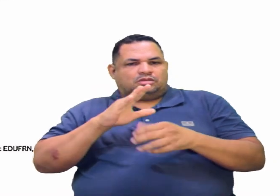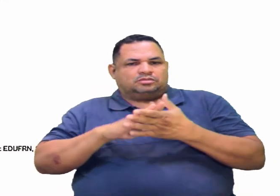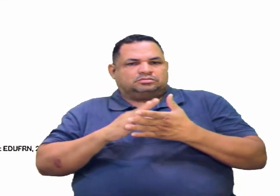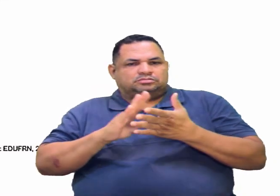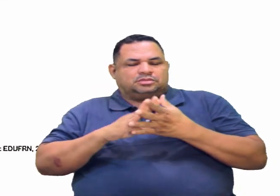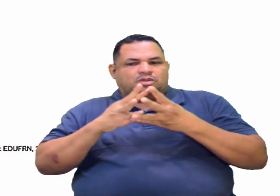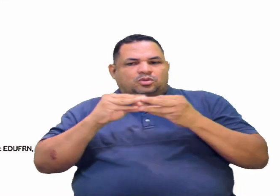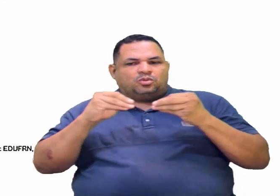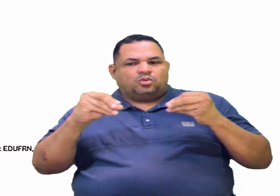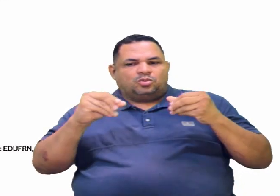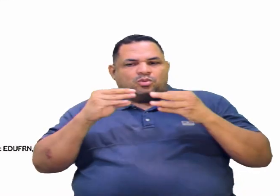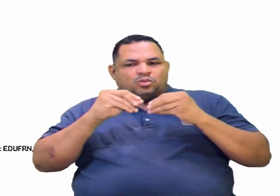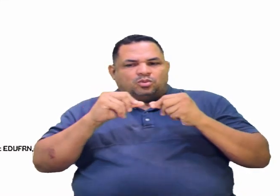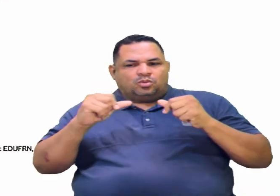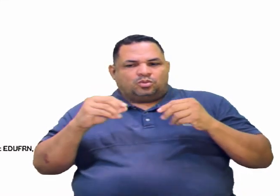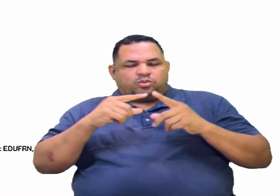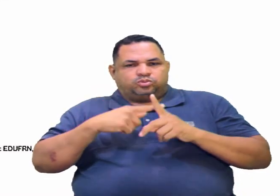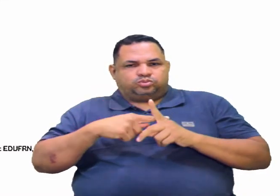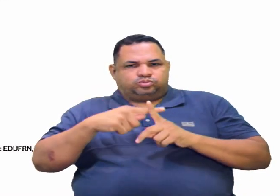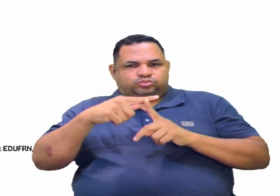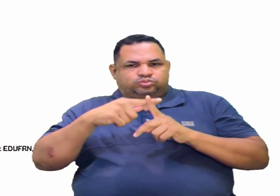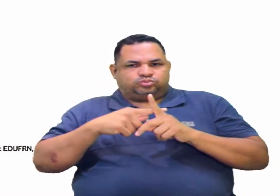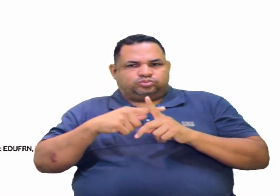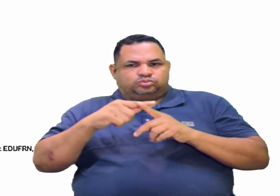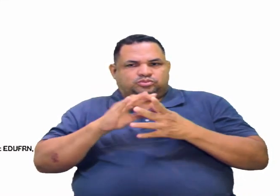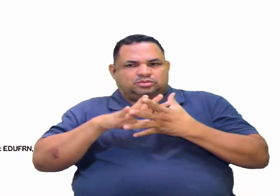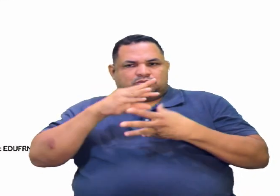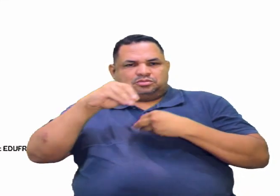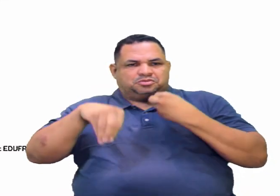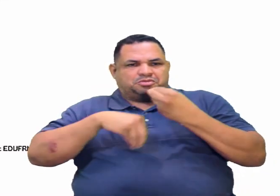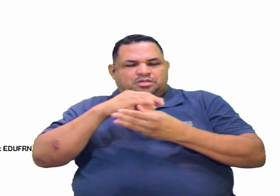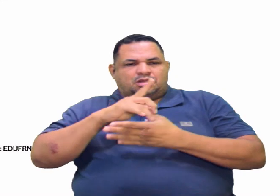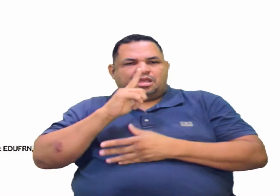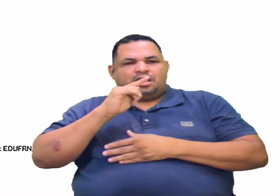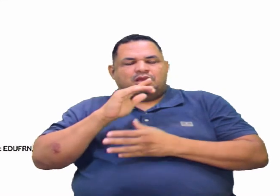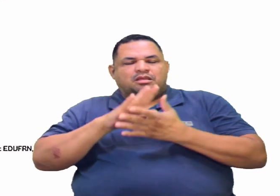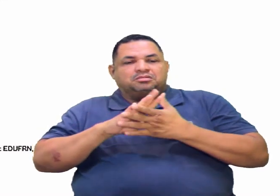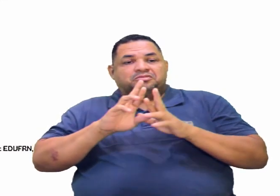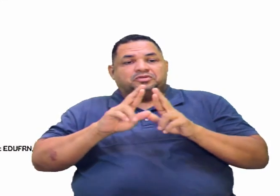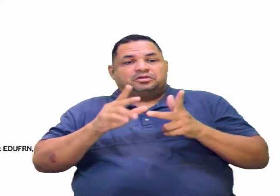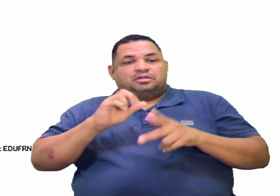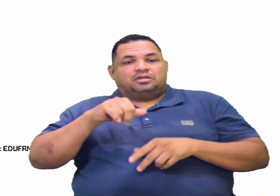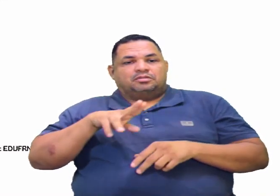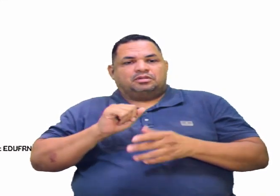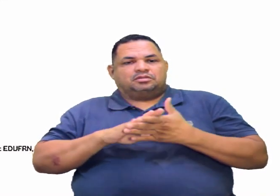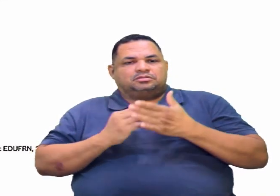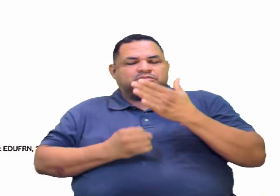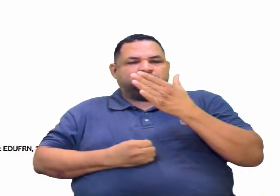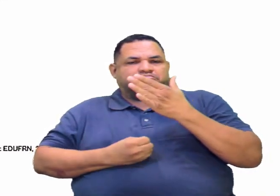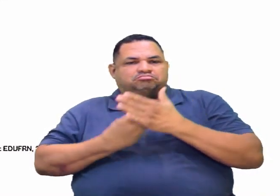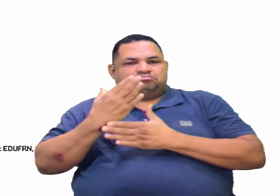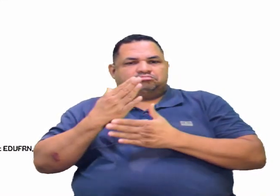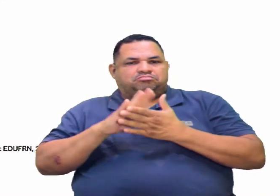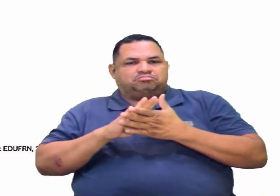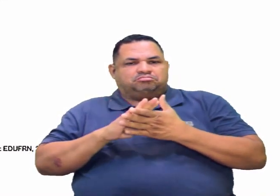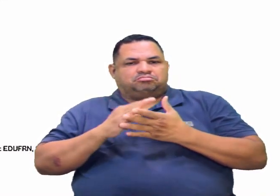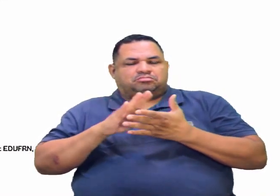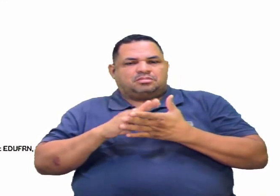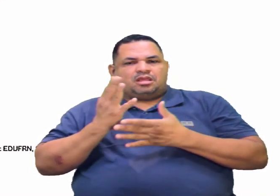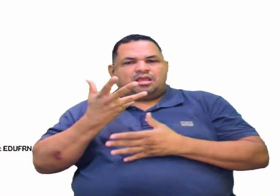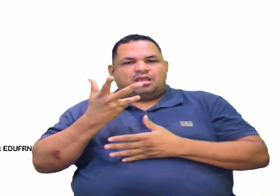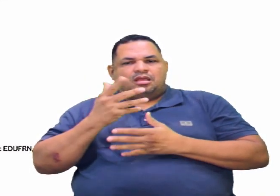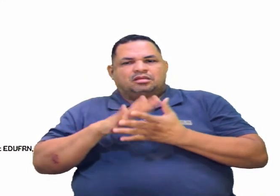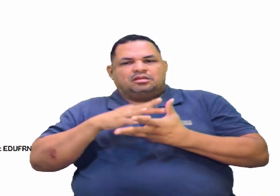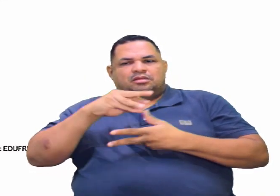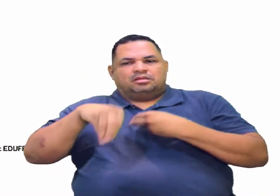alto ponto de fusão, muito mais solúveis em água que as aminas originais e